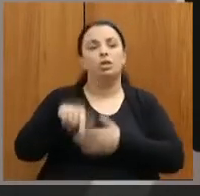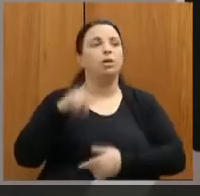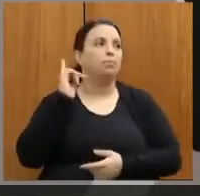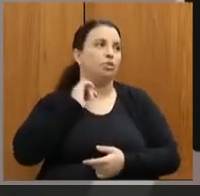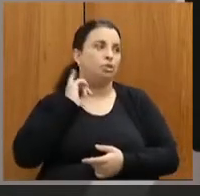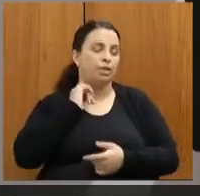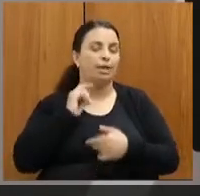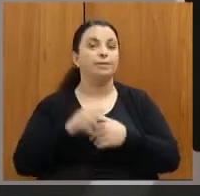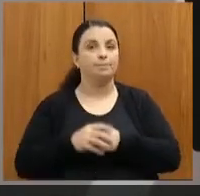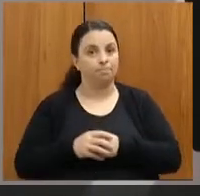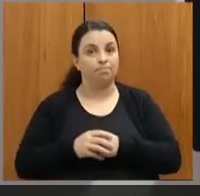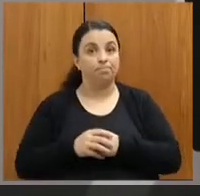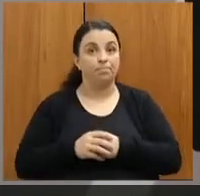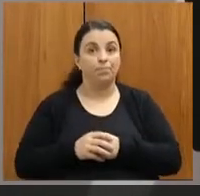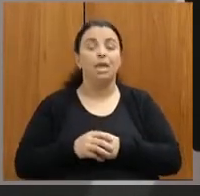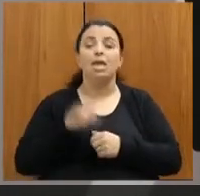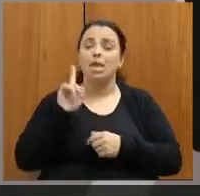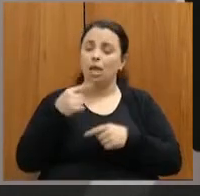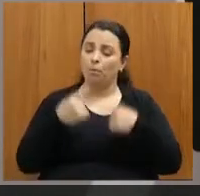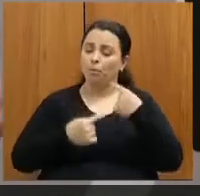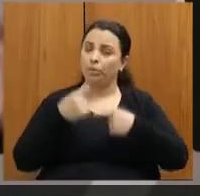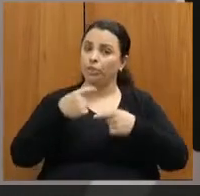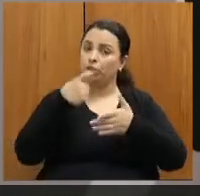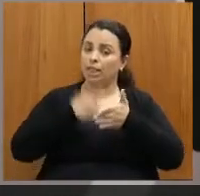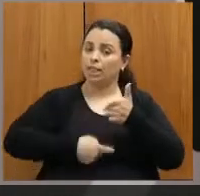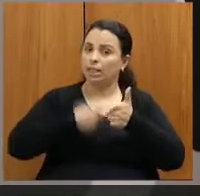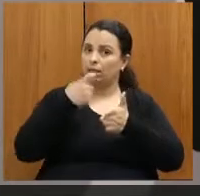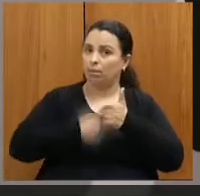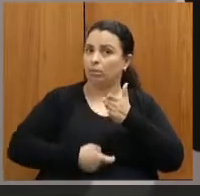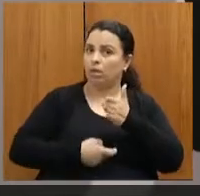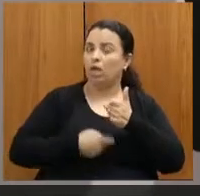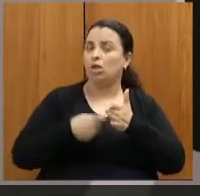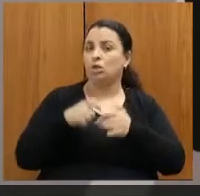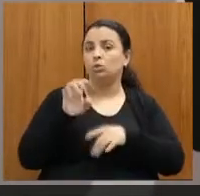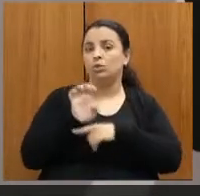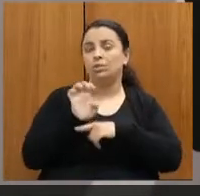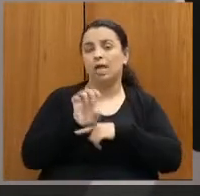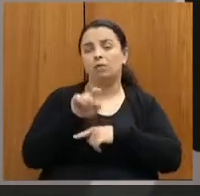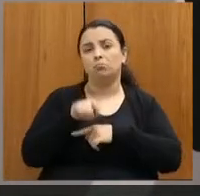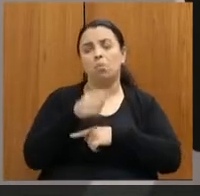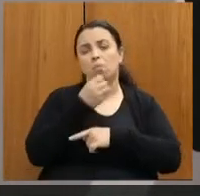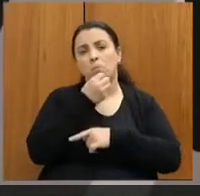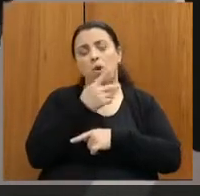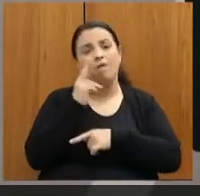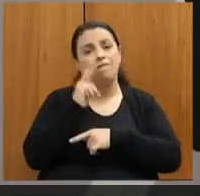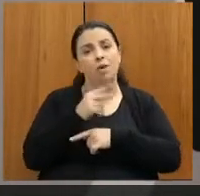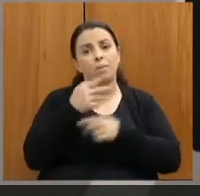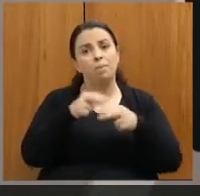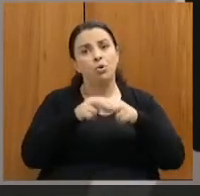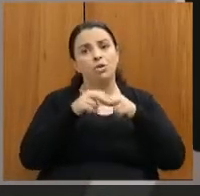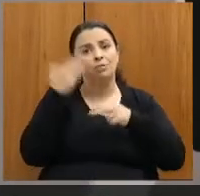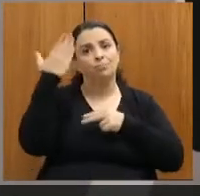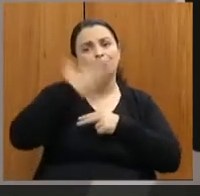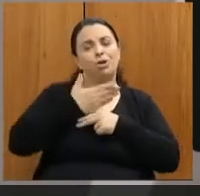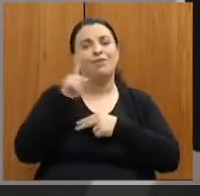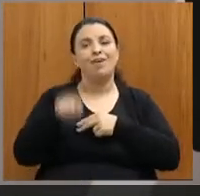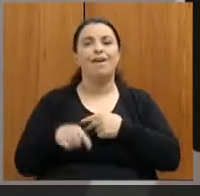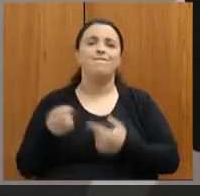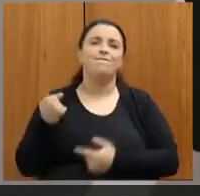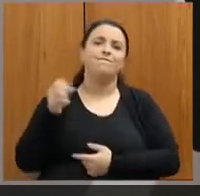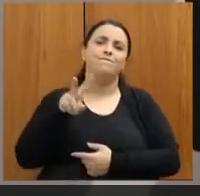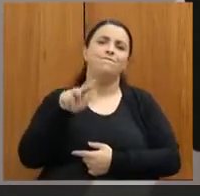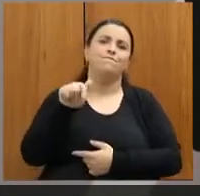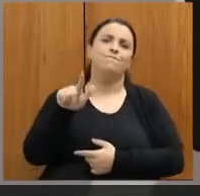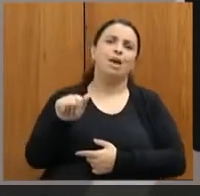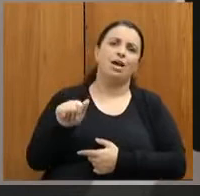Sucesso que tem sido a política tributária do estado é a quantidade de empregos gerados e os investimentos atraídos podemos falar já próximo